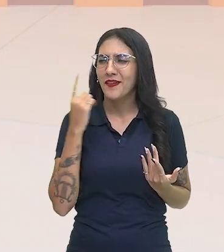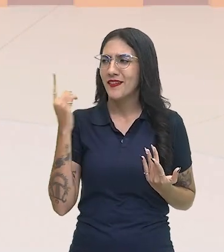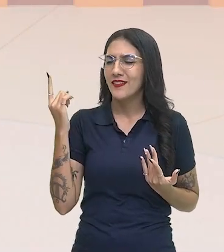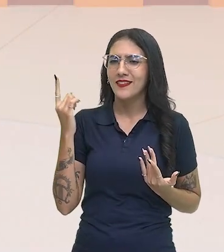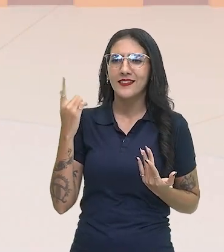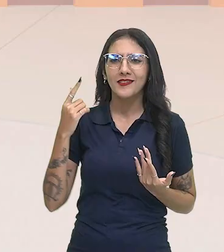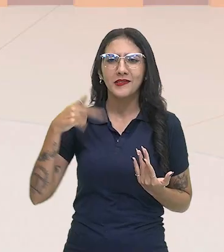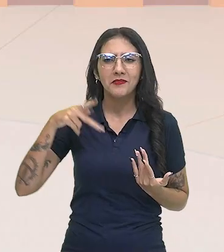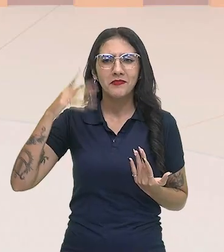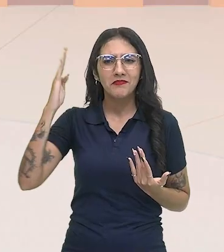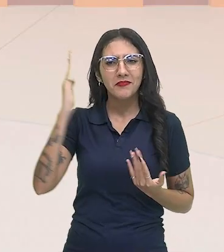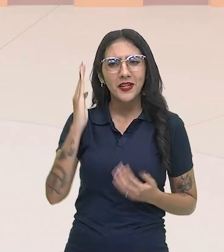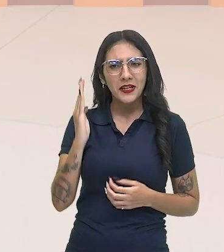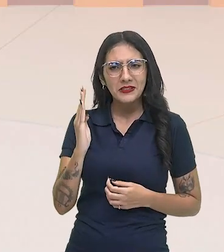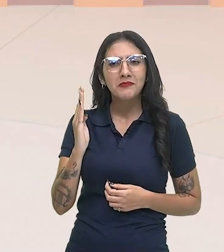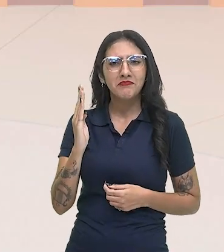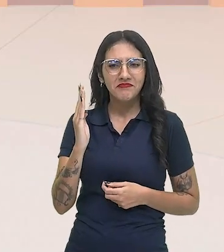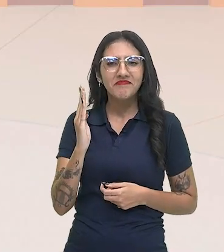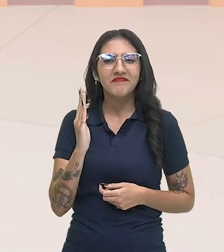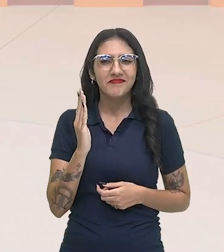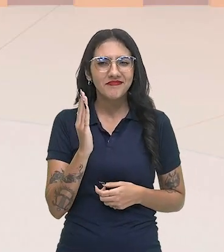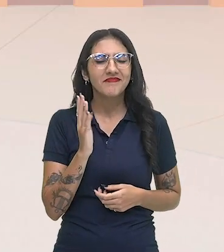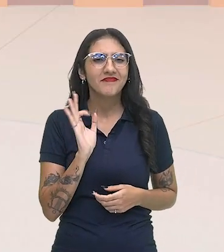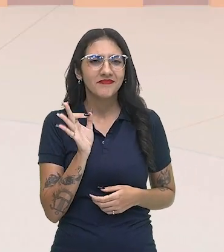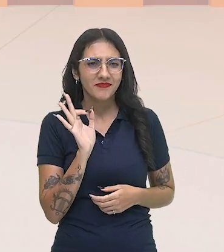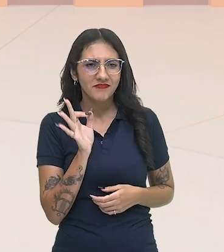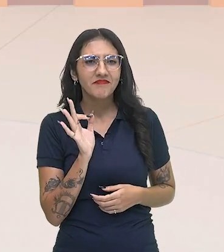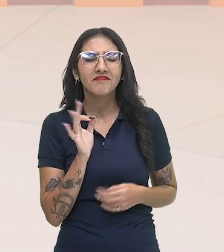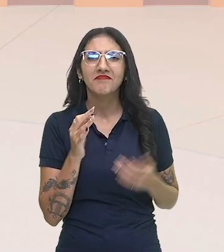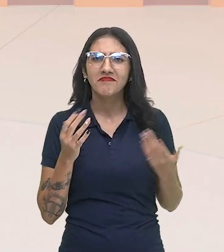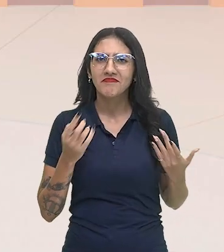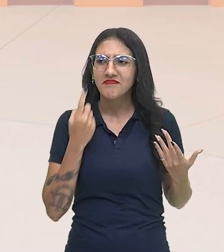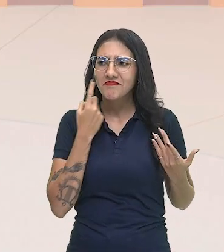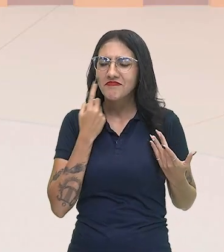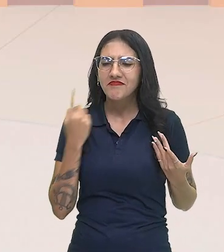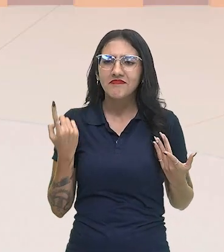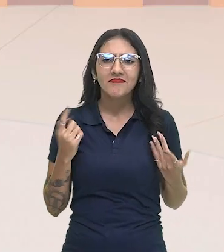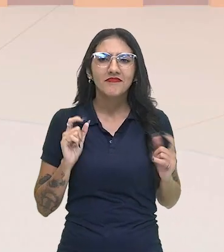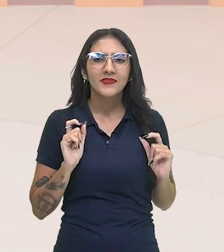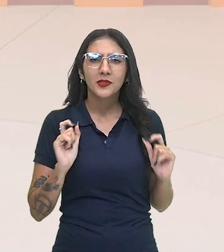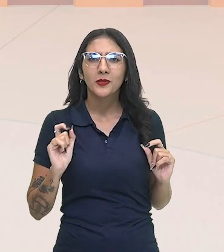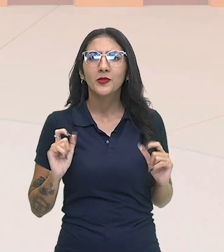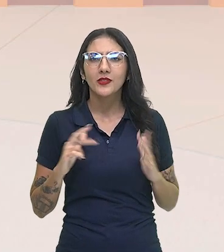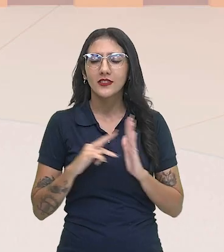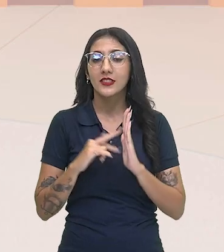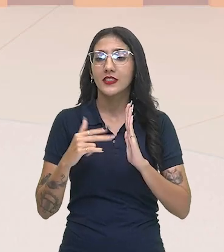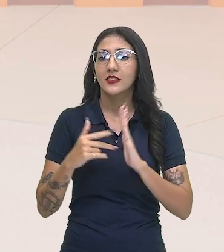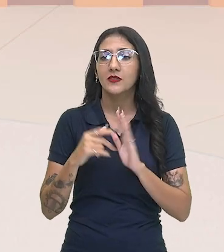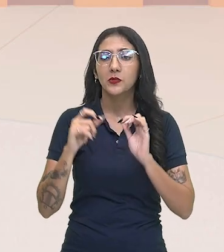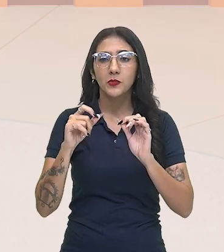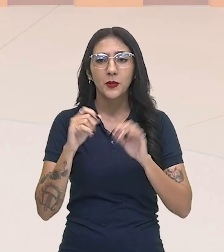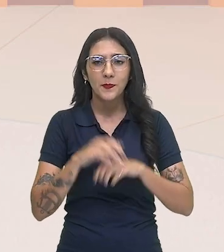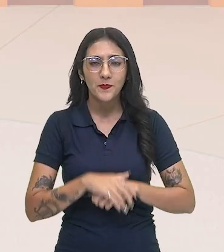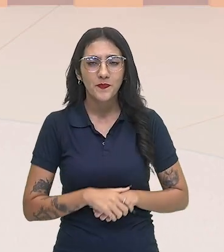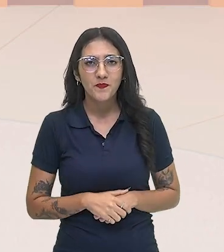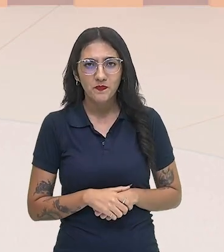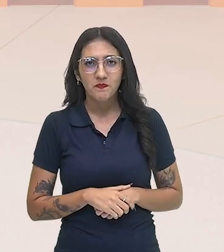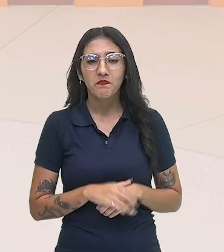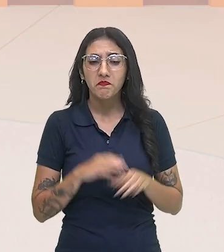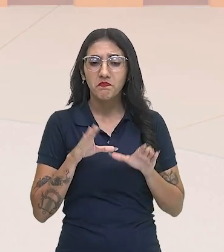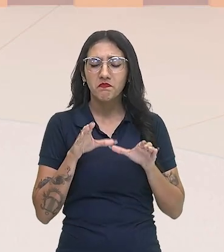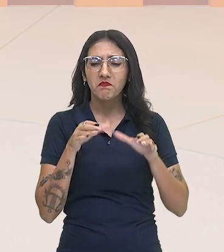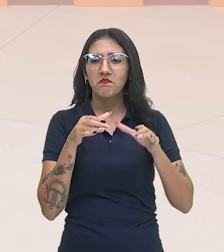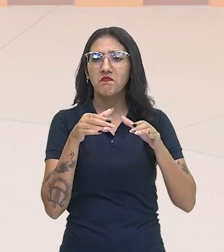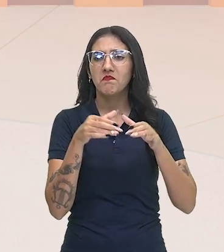Brasil, muito bem. Isso aqui são movimentos, mas não qualquer